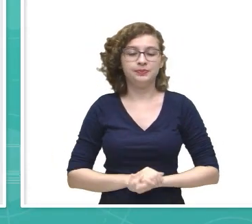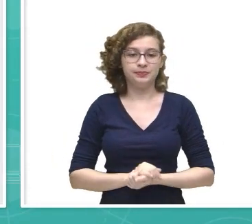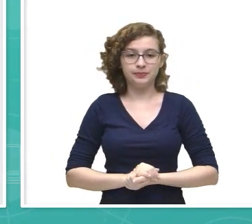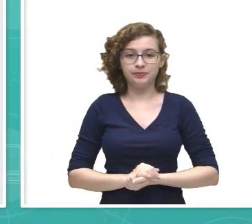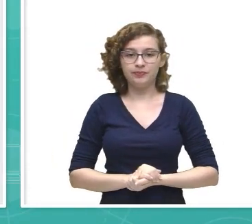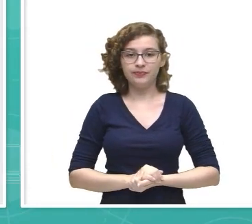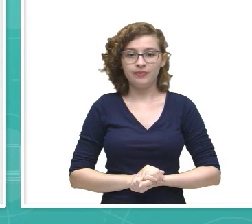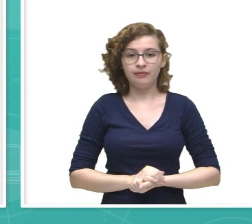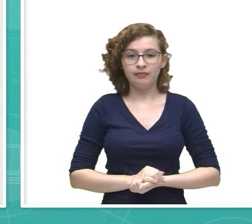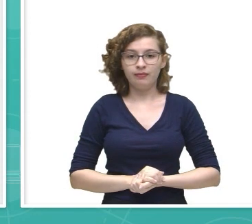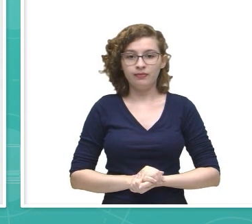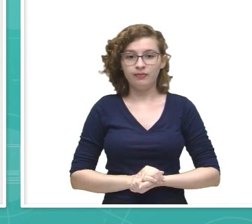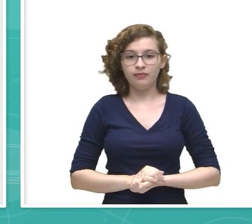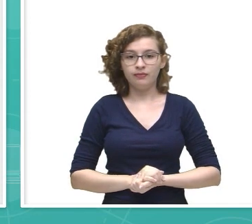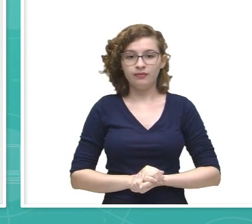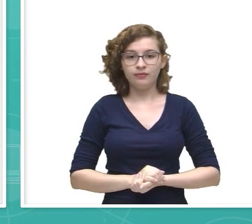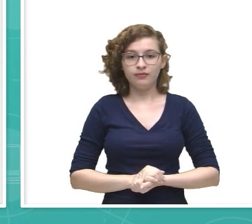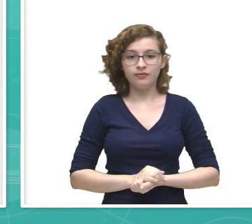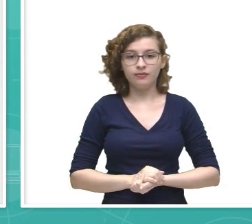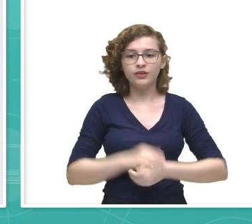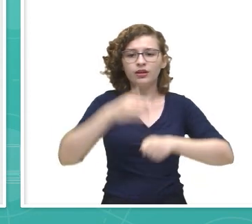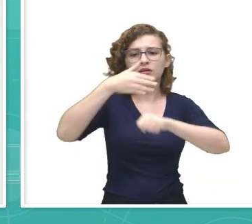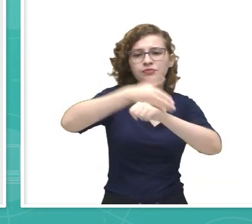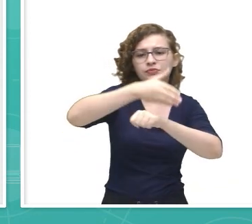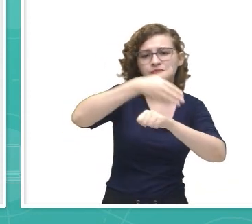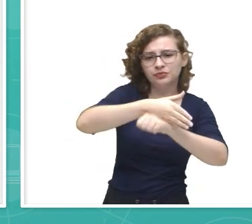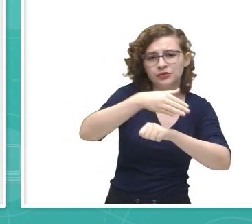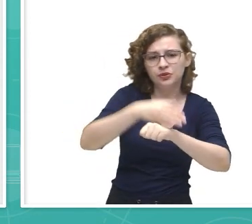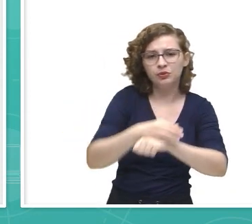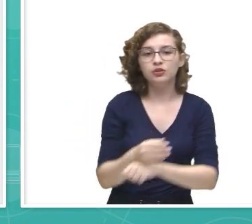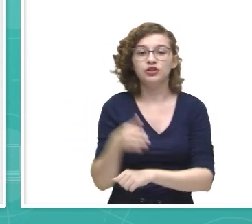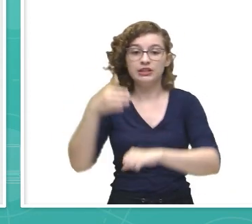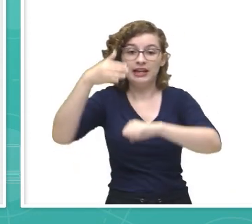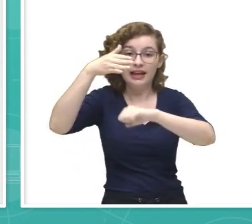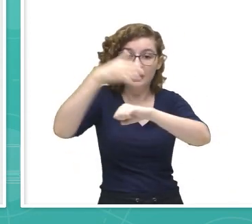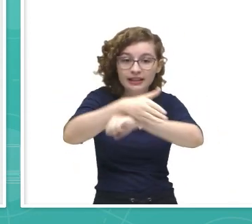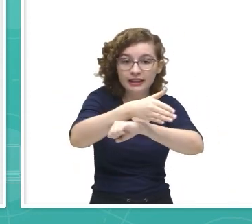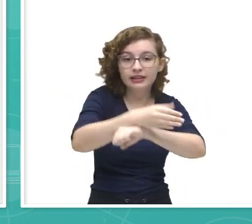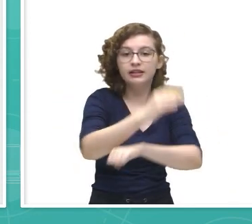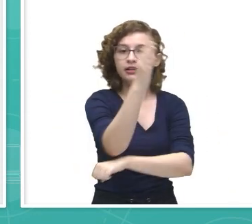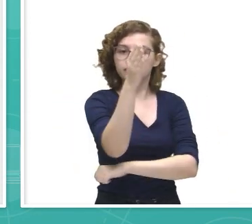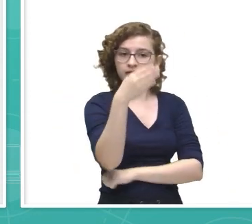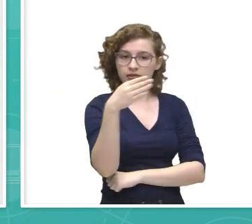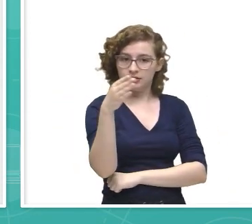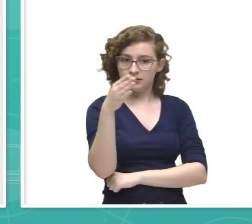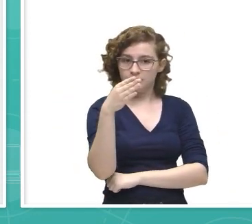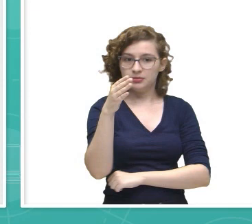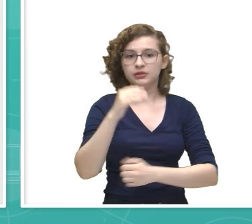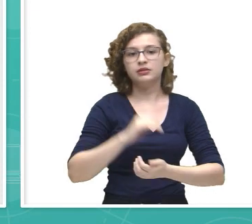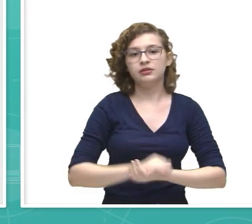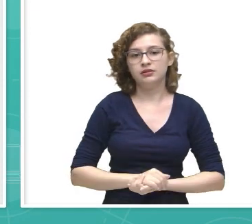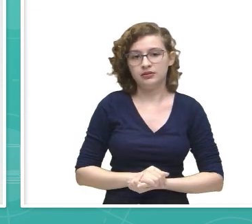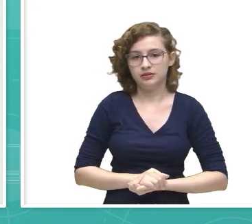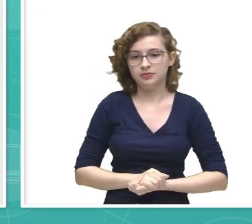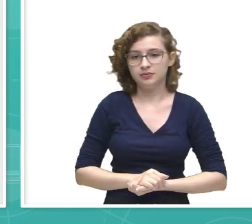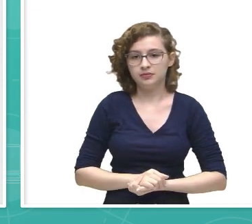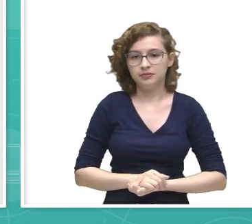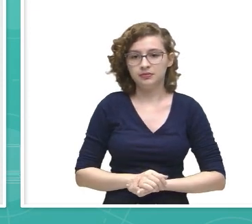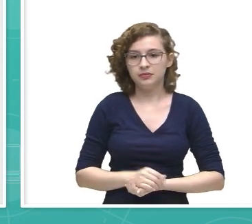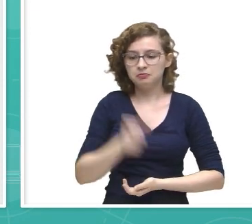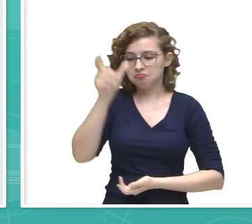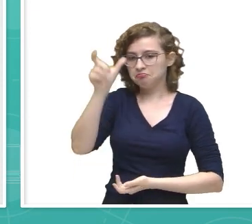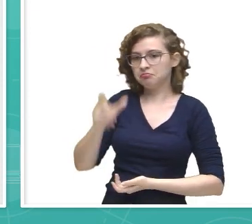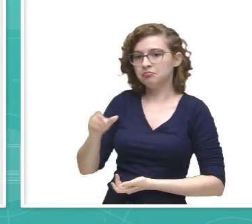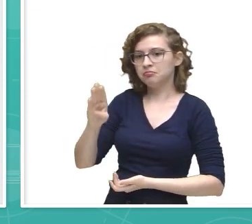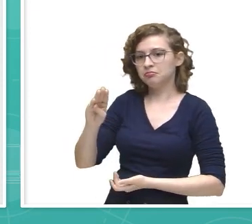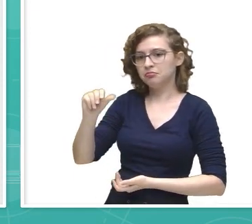Diz o seguinte para a gente. As expedições chamadas de entradas e bandeiras. Aqui são os bandeirantes. Também muito